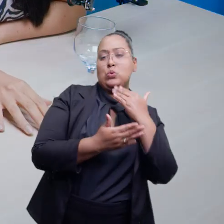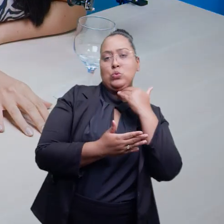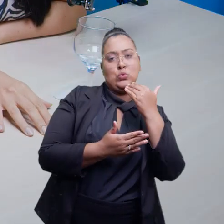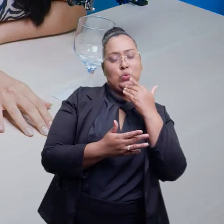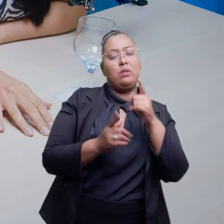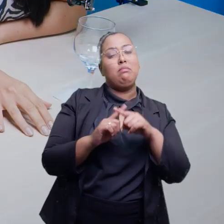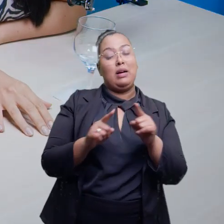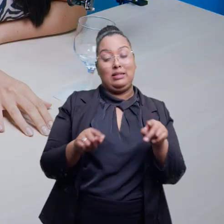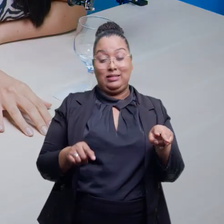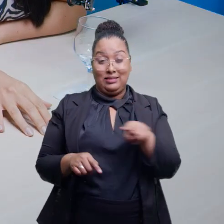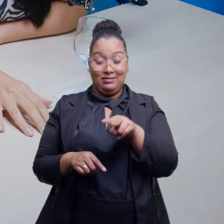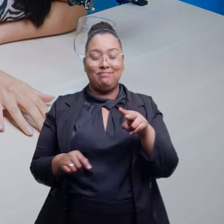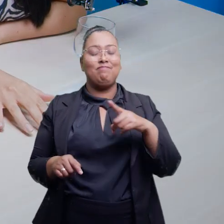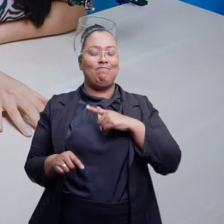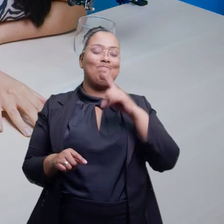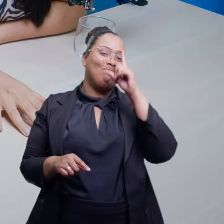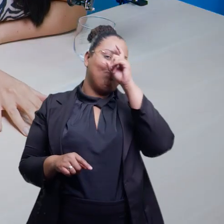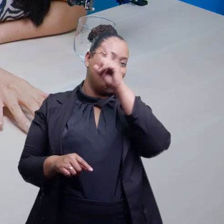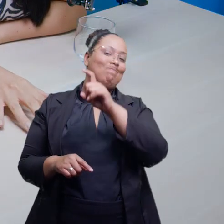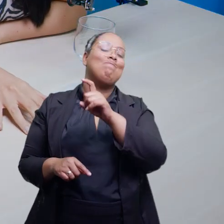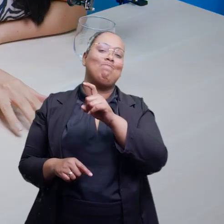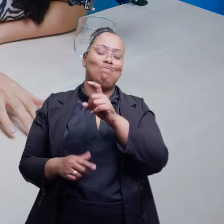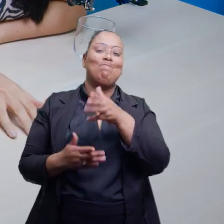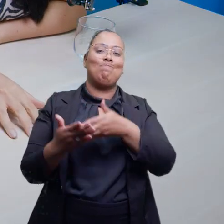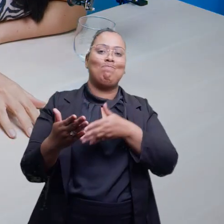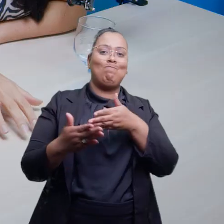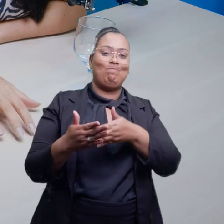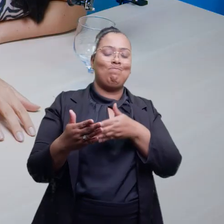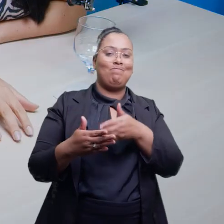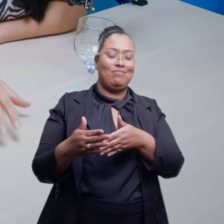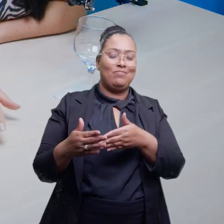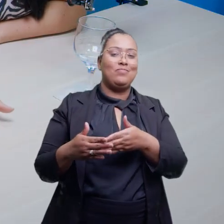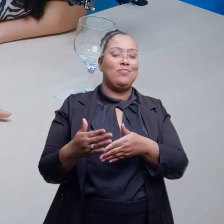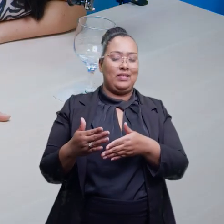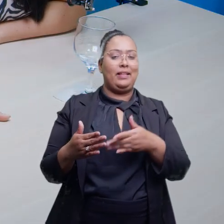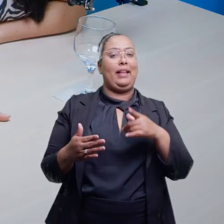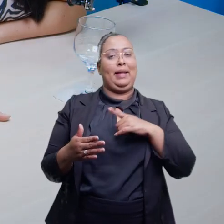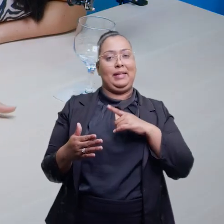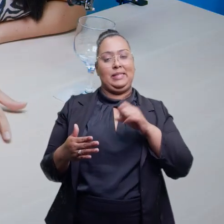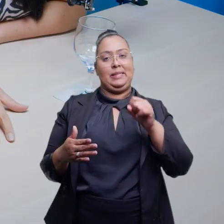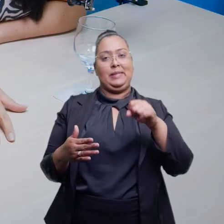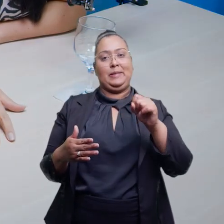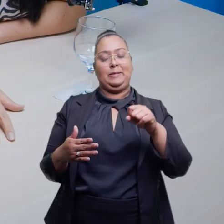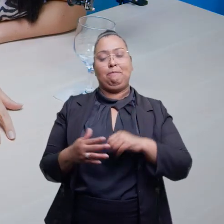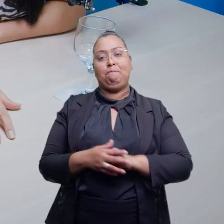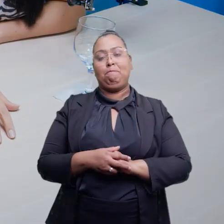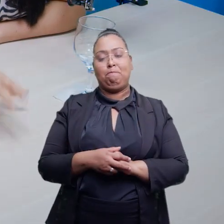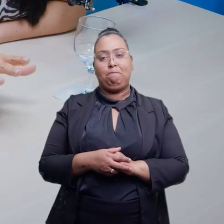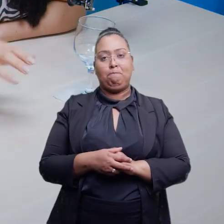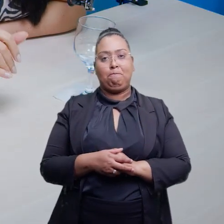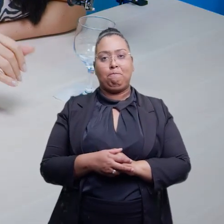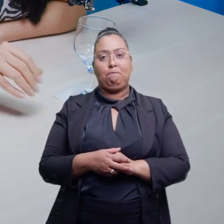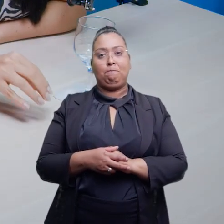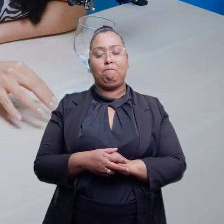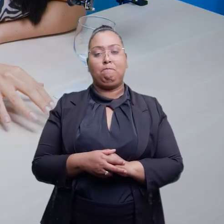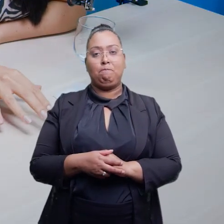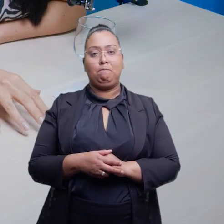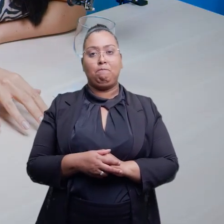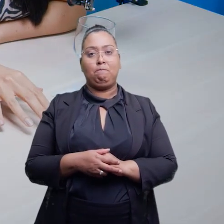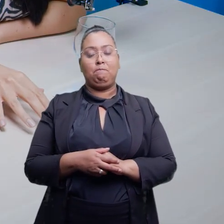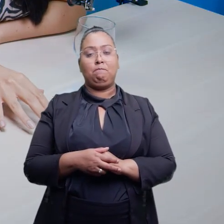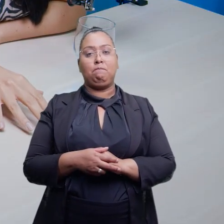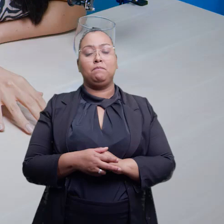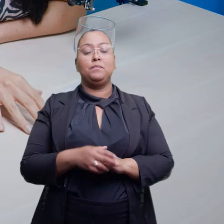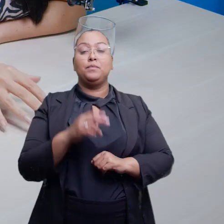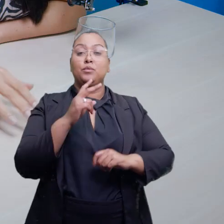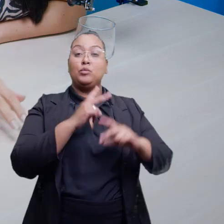dificuldades que a gente vê e que fazem uma diferença muito grande, né? Assim, isso mesmo, de você conseguir